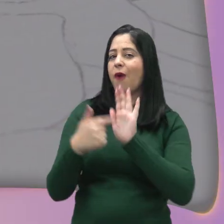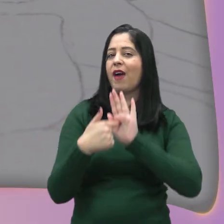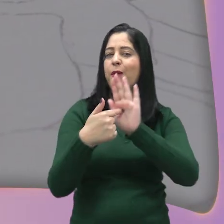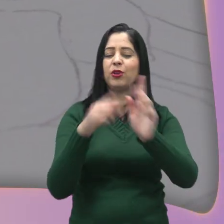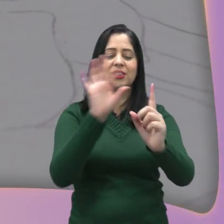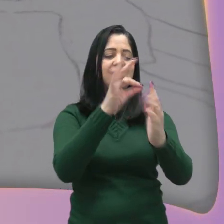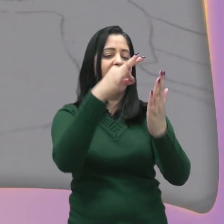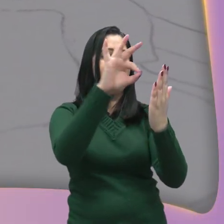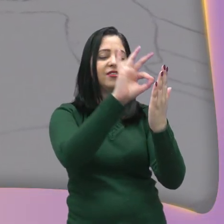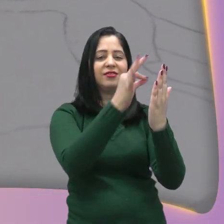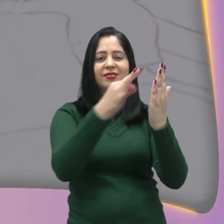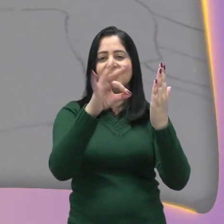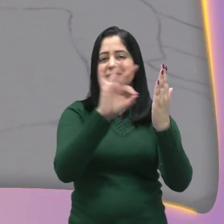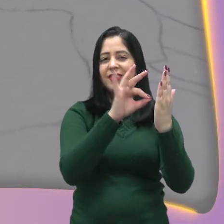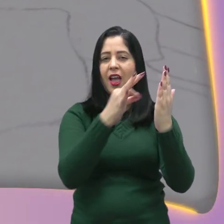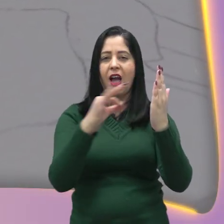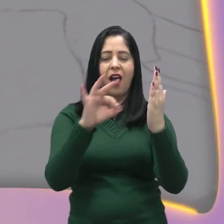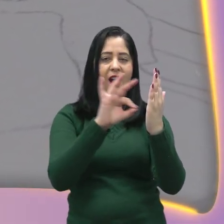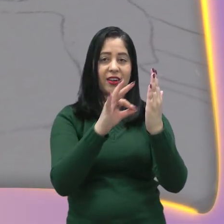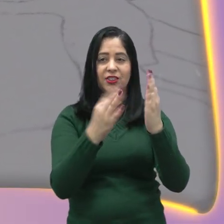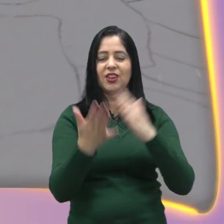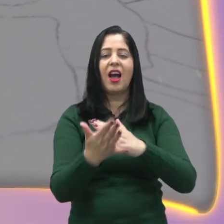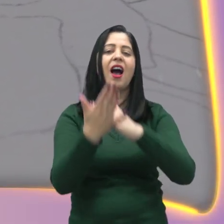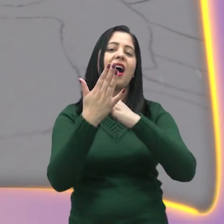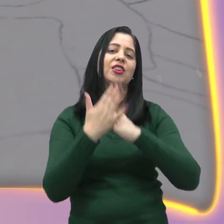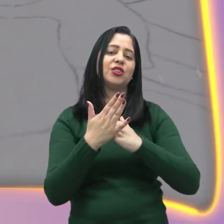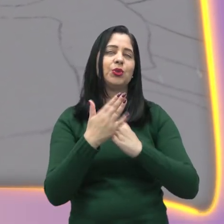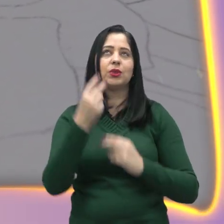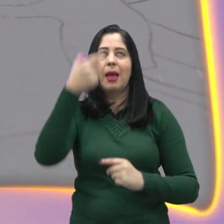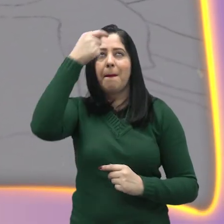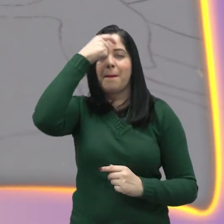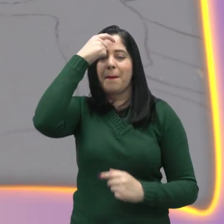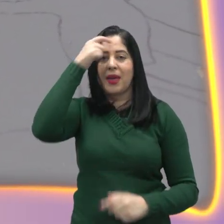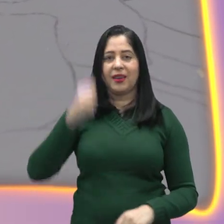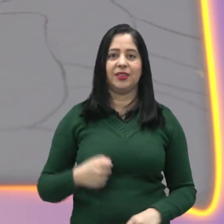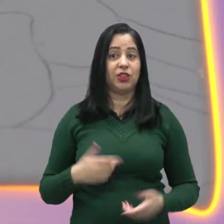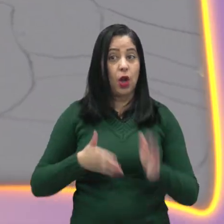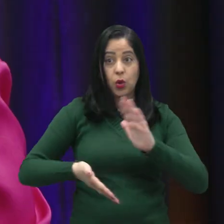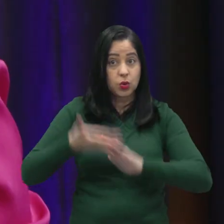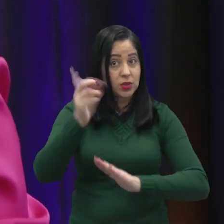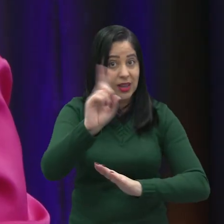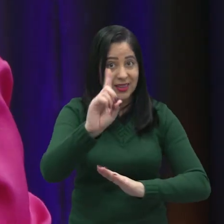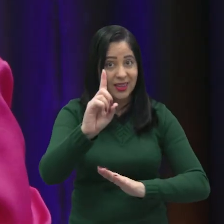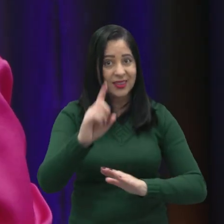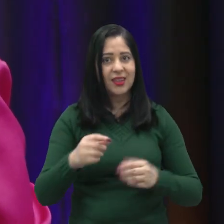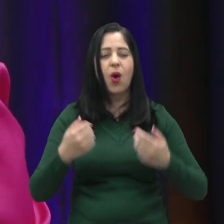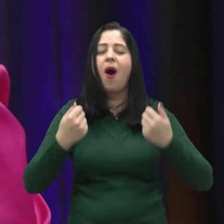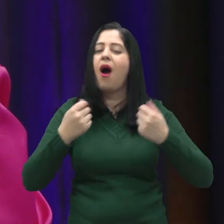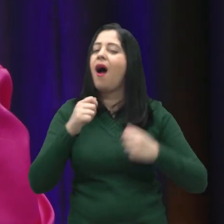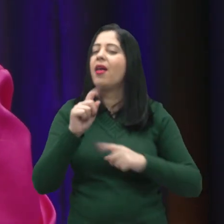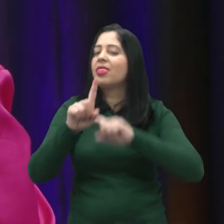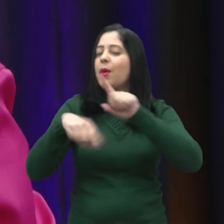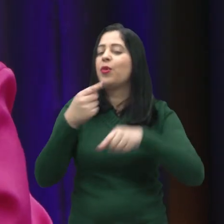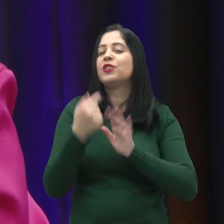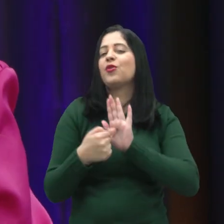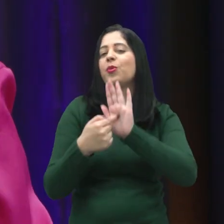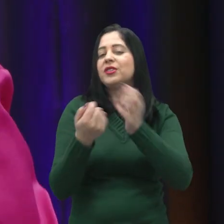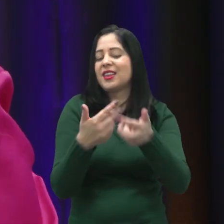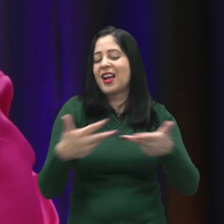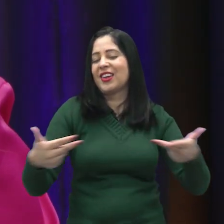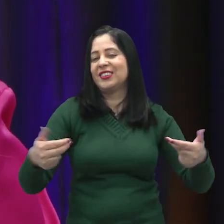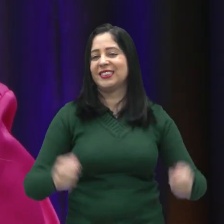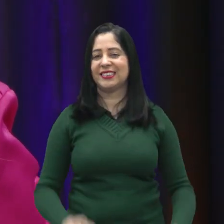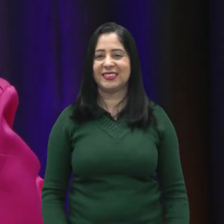te mostrar como fazer uma arte e como ela também faz muito bem para a nossa mente. Não saia daí, porque ainda temos muita coisa bacana